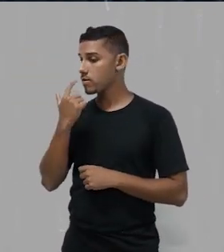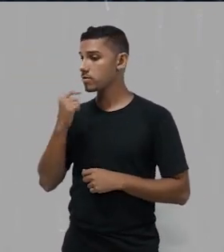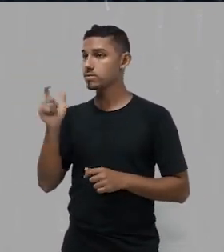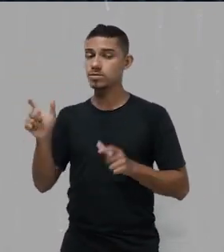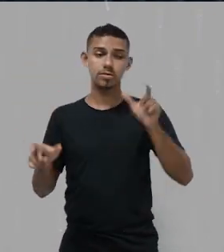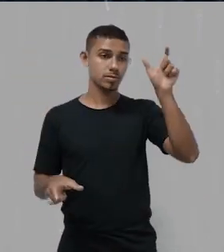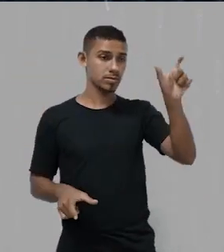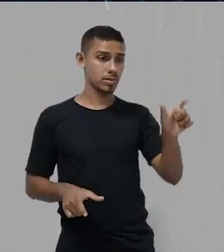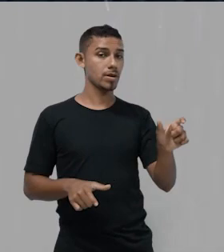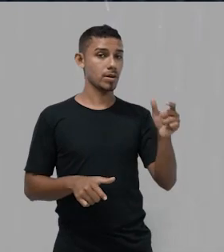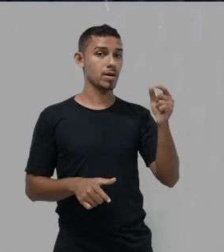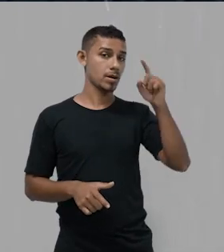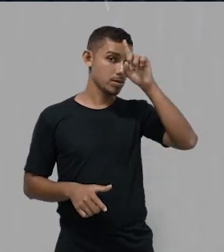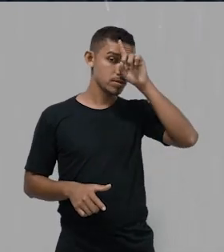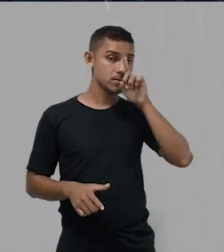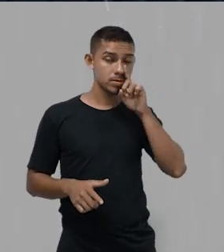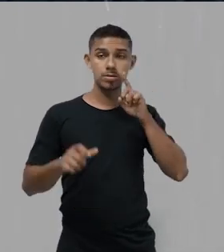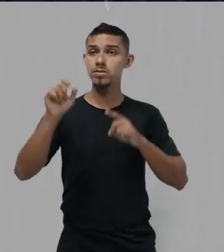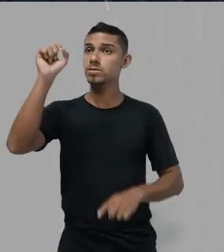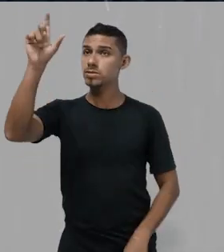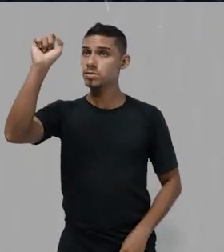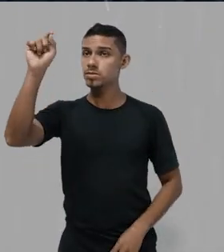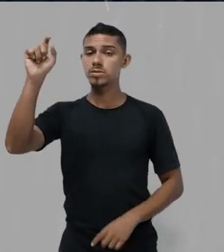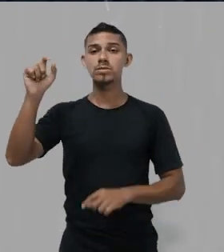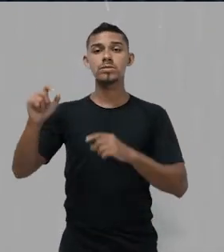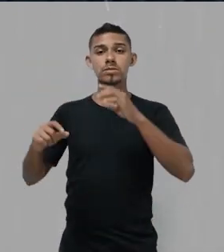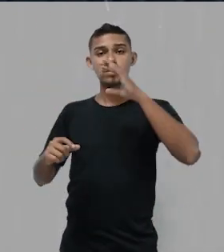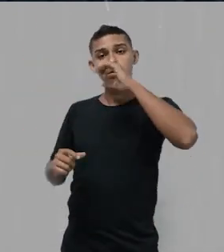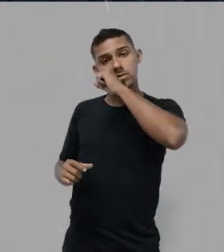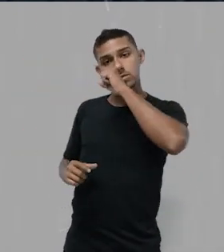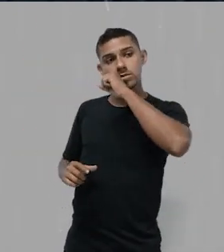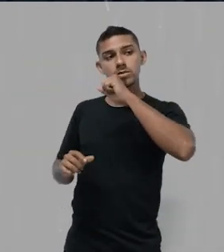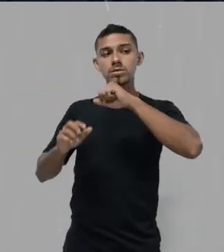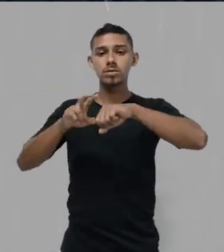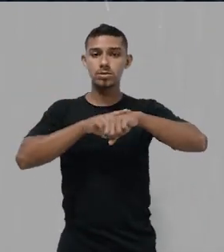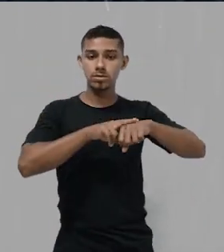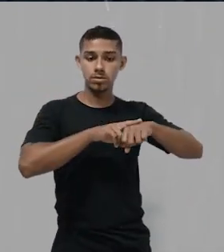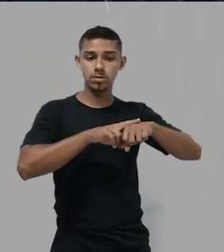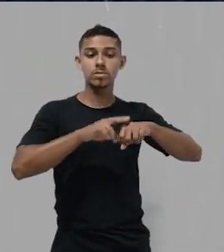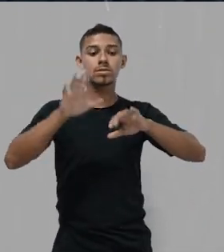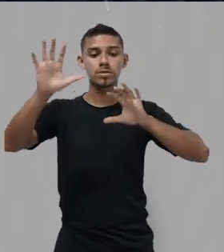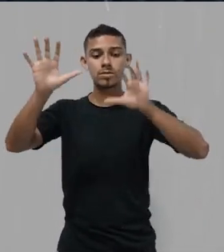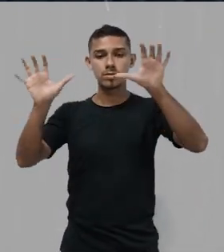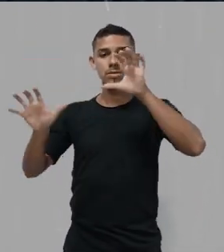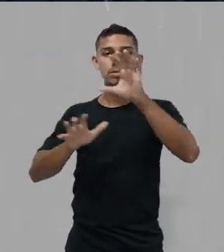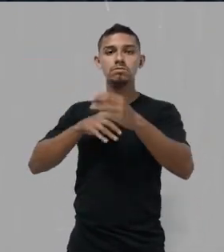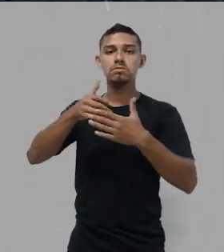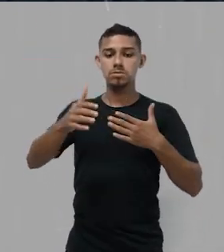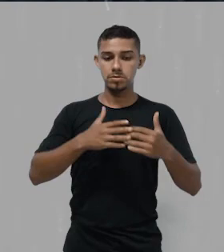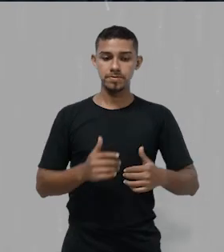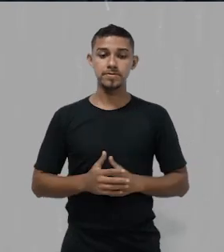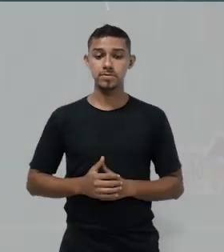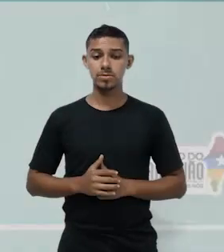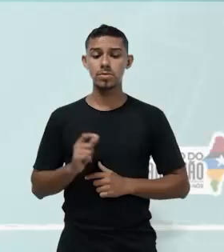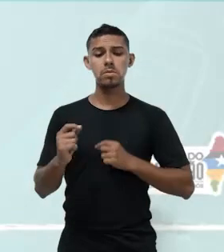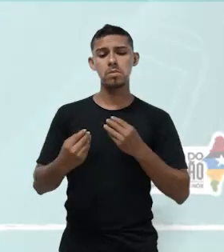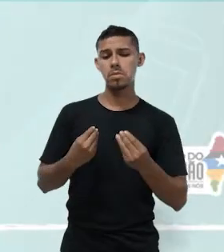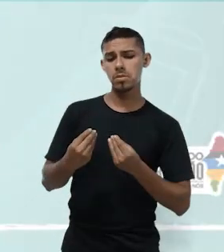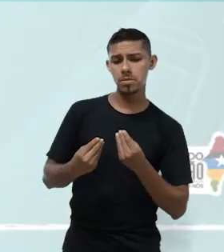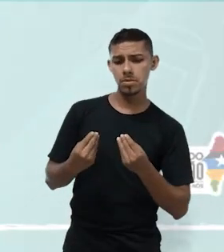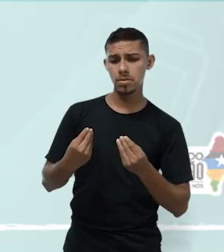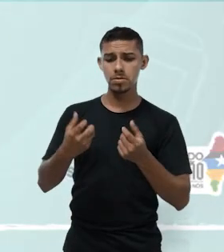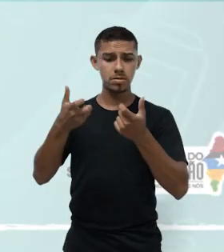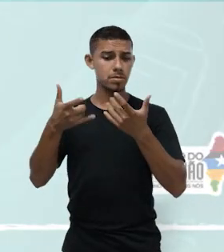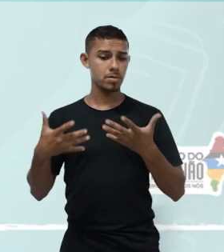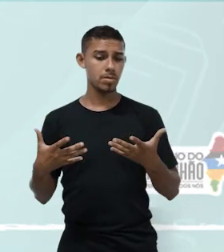que é amarelo, o que é azul e assim por diante. Por que eu estou esticando essa situação? Para a gente entender os tipos de cubismo